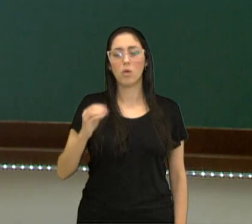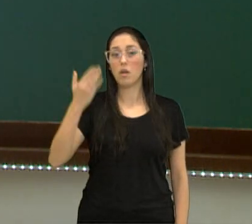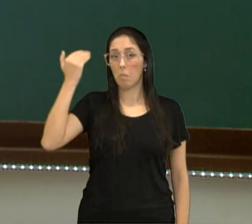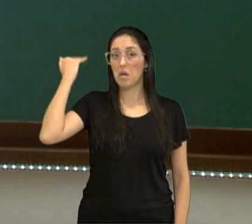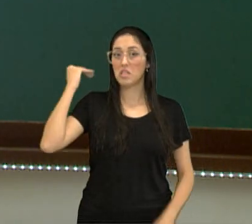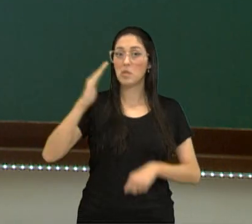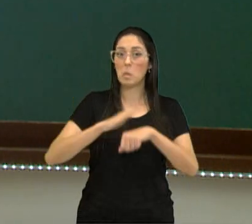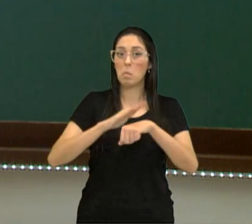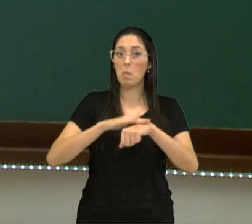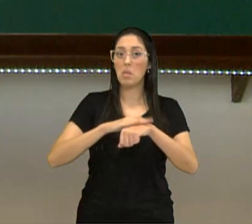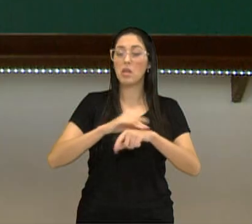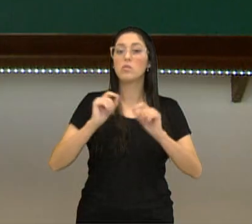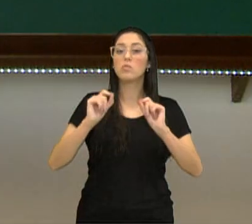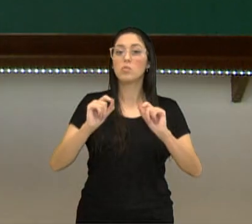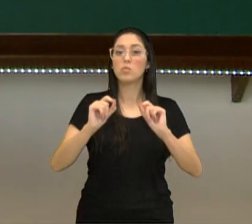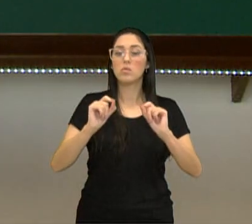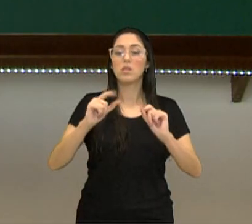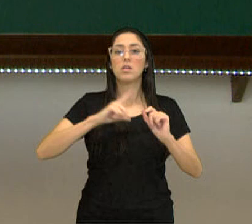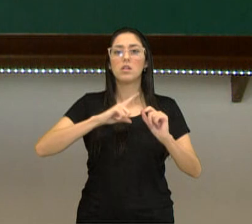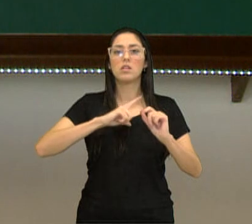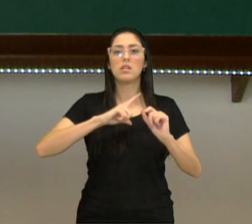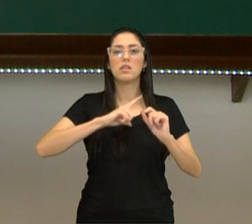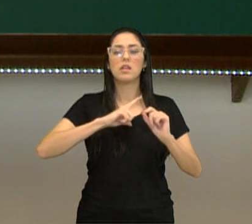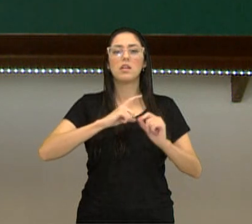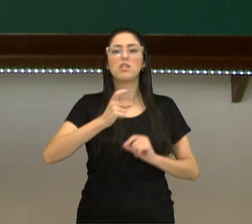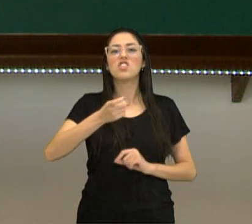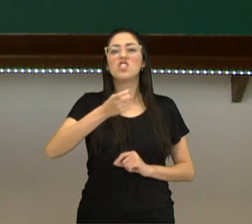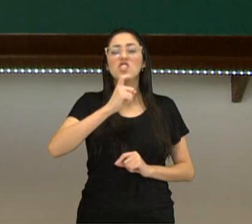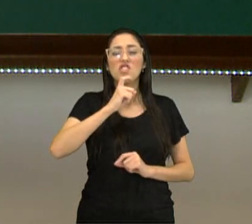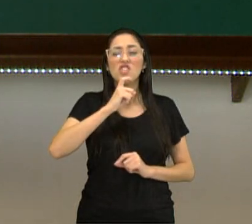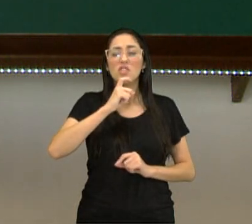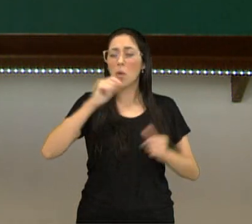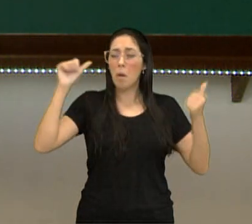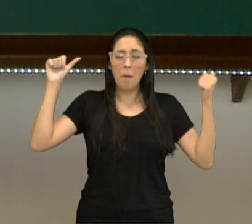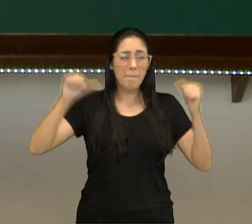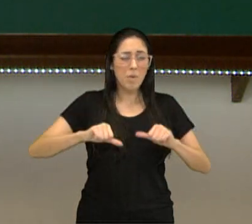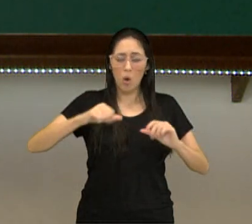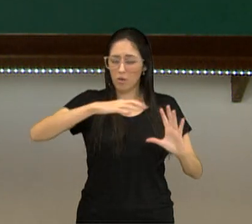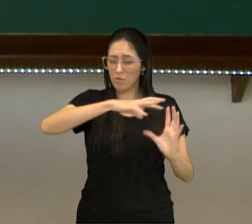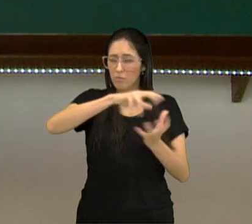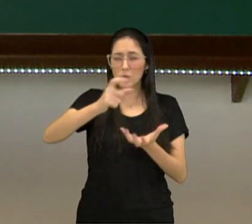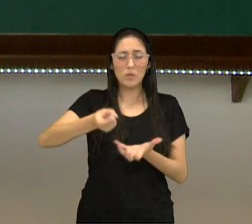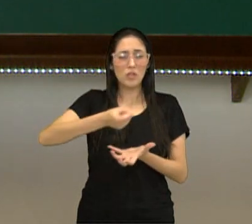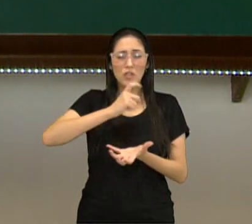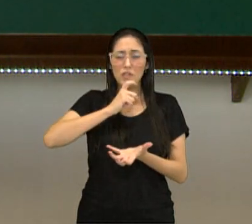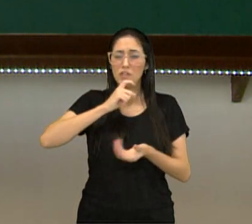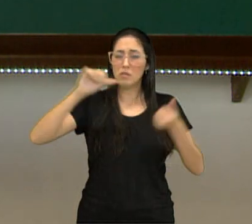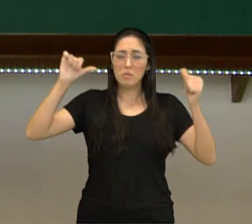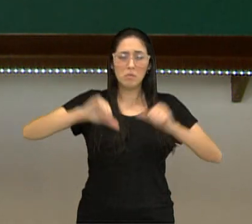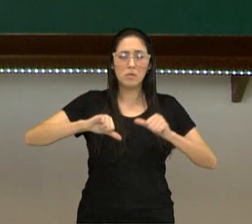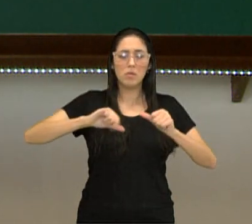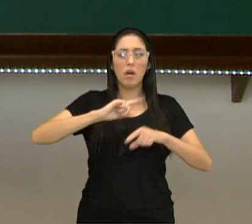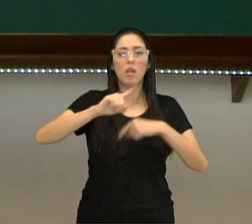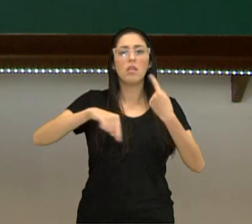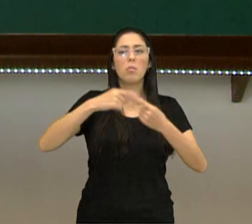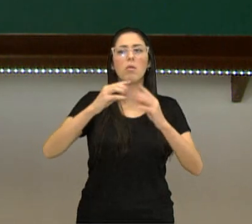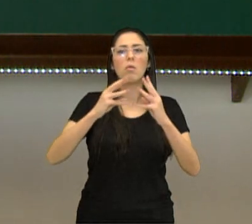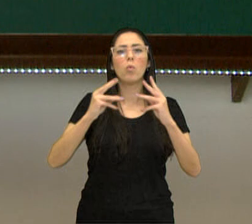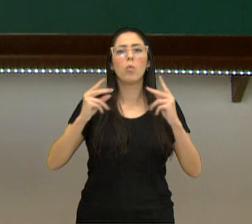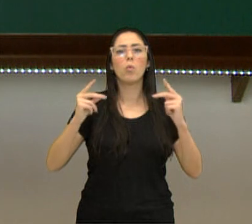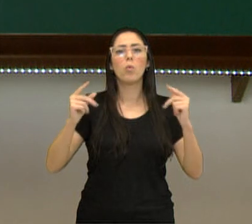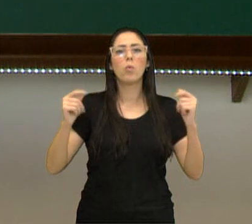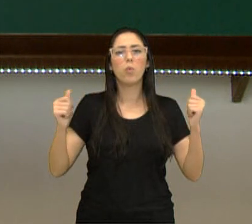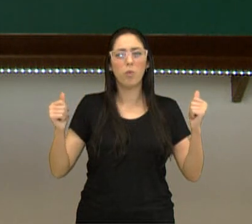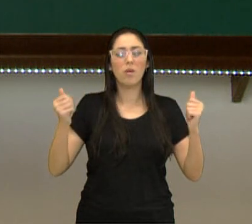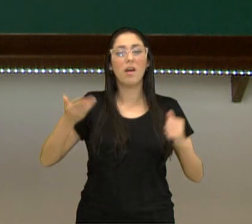momento onde ocorreu o degelo da superfície do nosso planeta, que estava praticamente toda congelada. Então houve um aumento